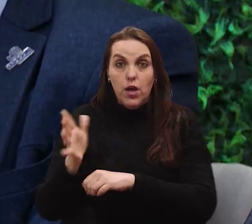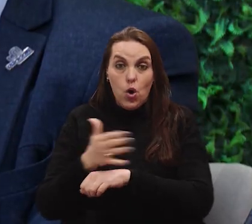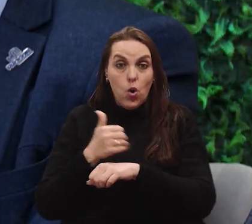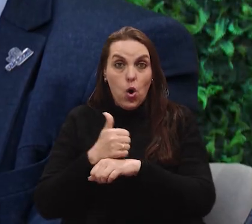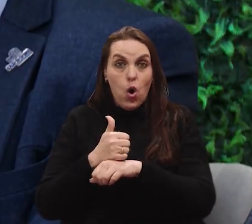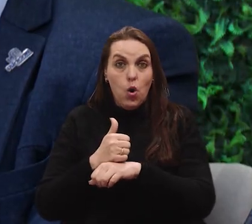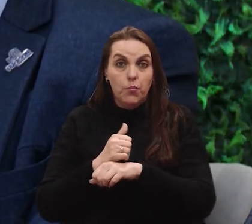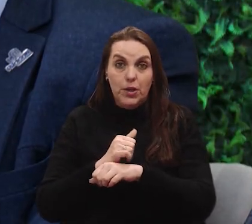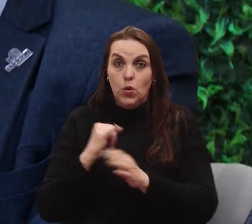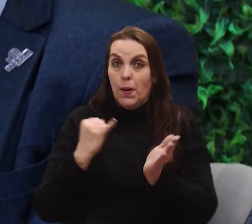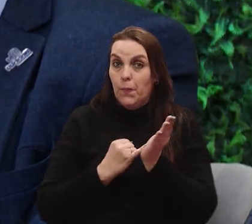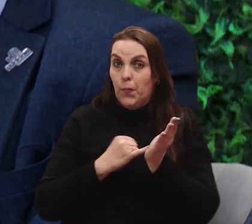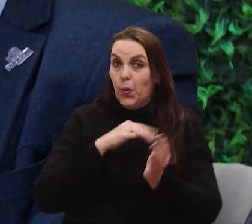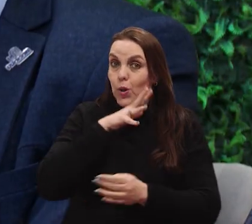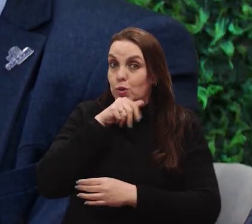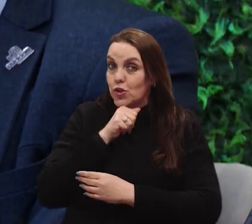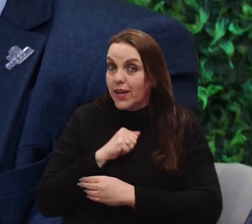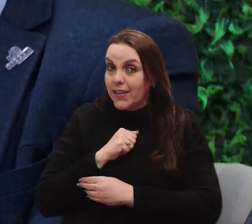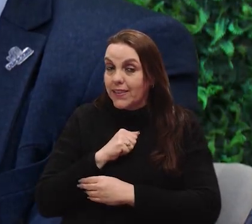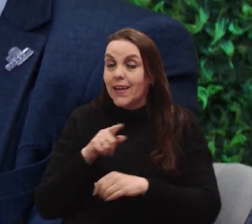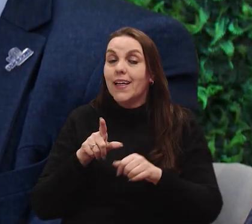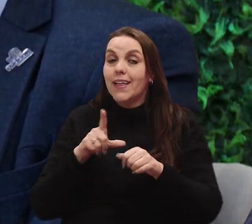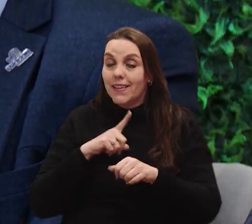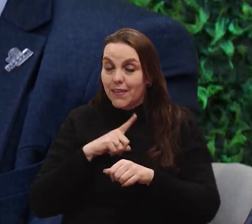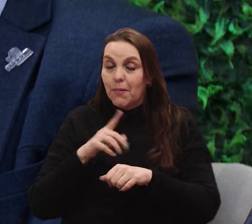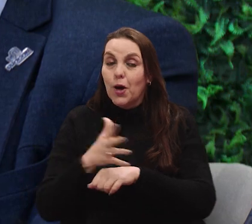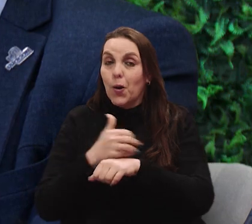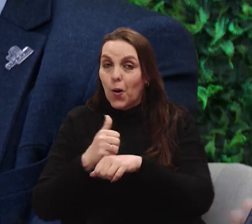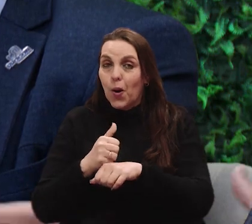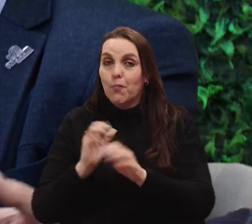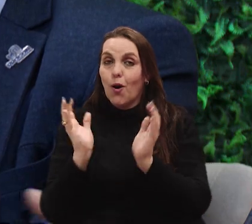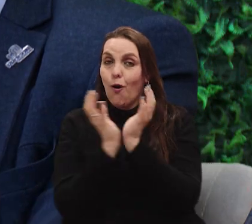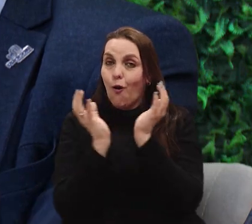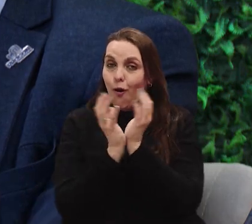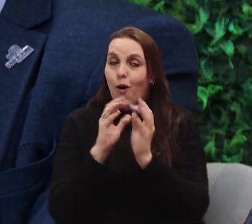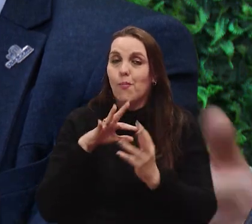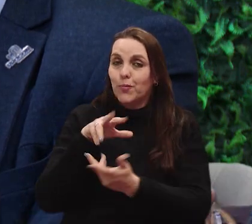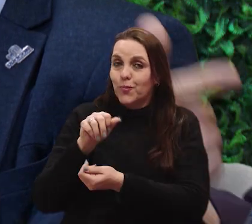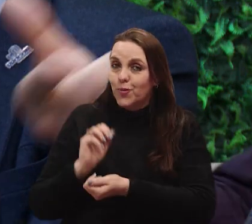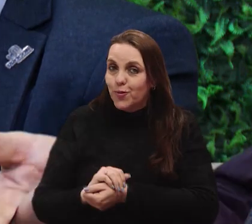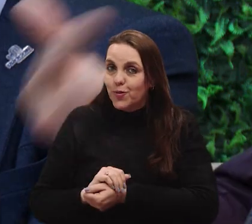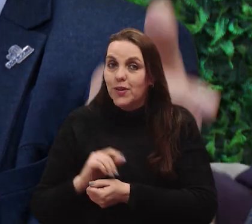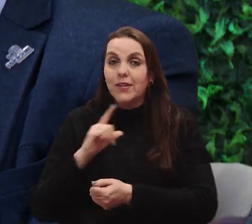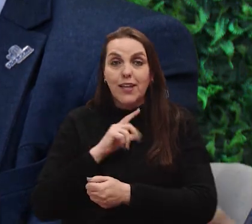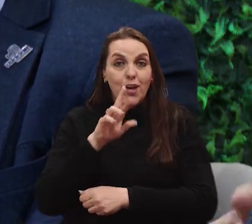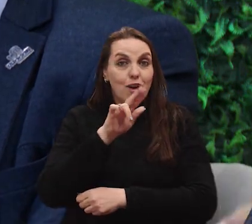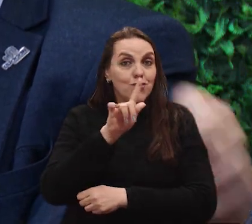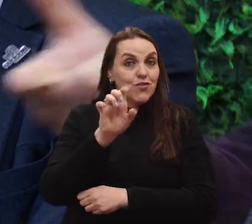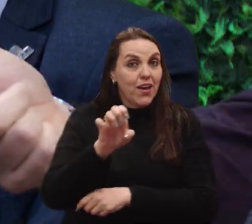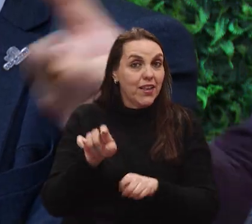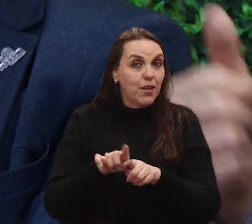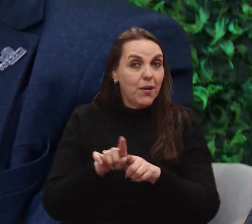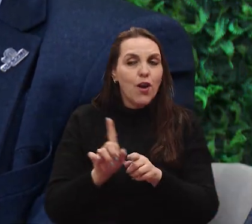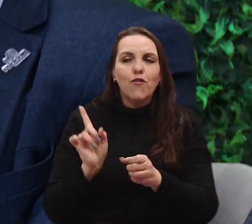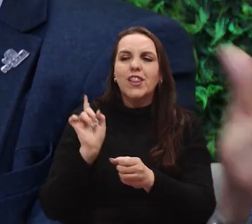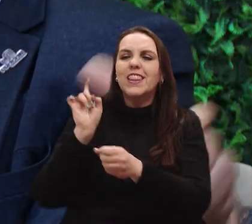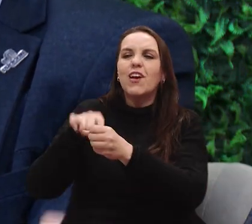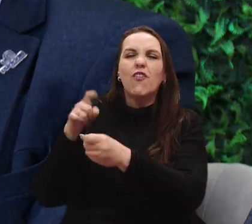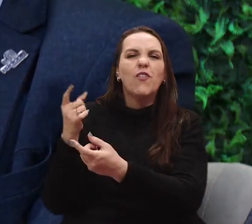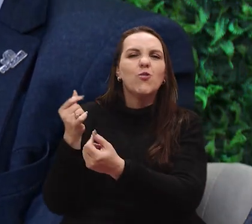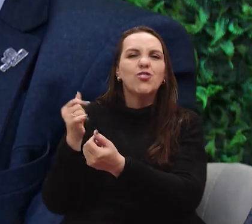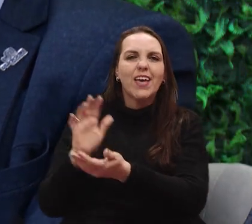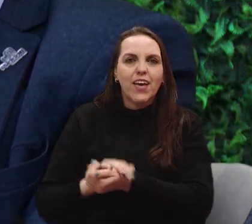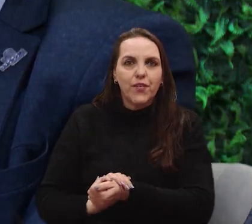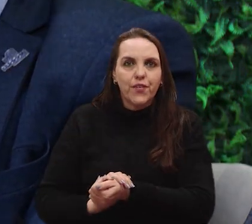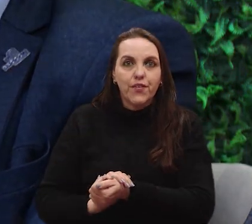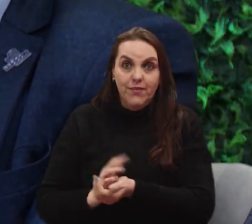de renda, tem o golpe da Copa, agora tem outro golpe. Tem o golpe da RGE, tá dizendo que vão te devolver. Isso é